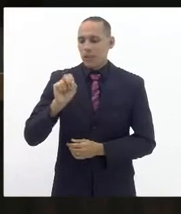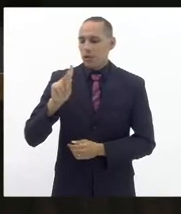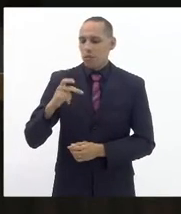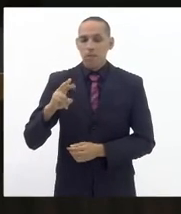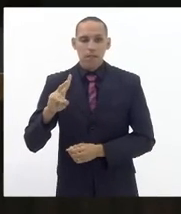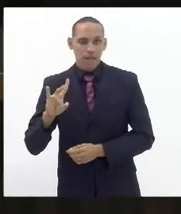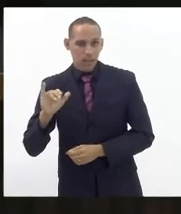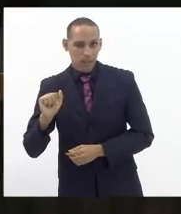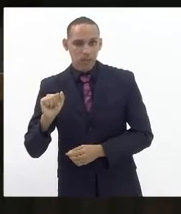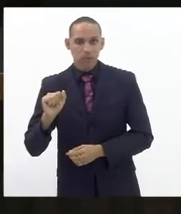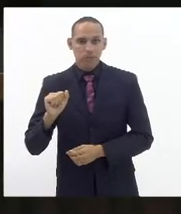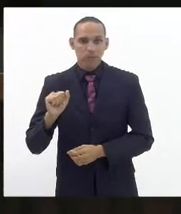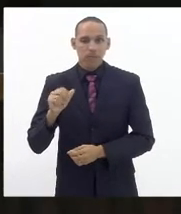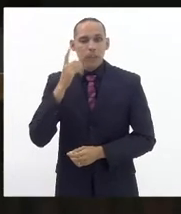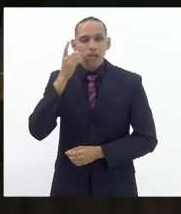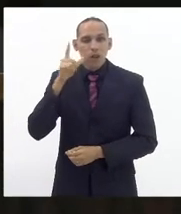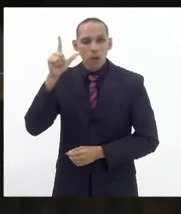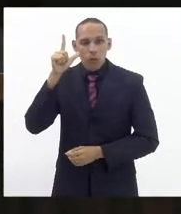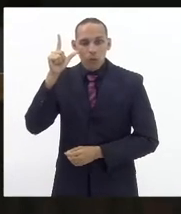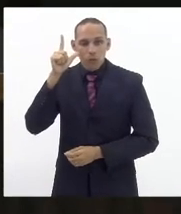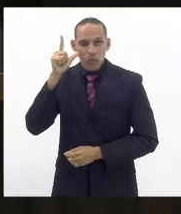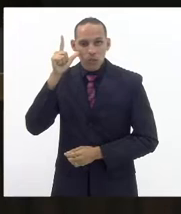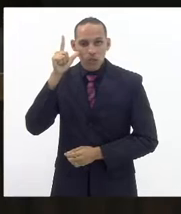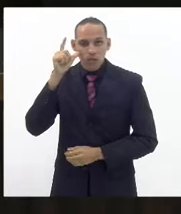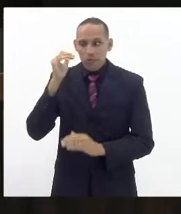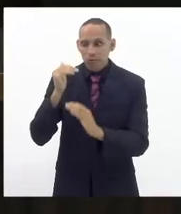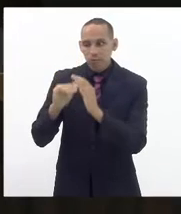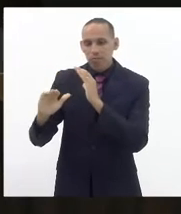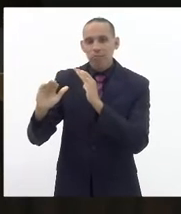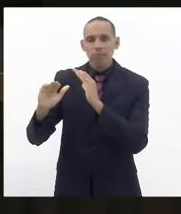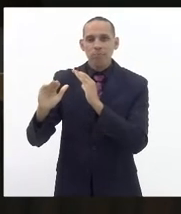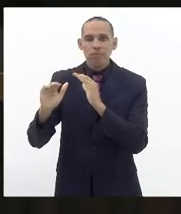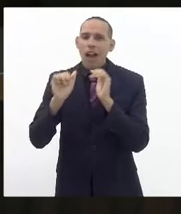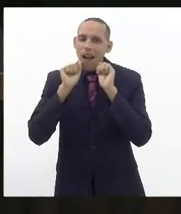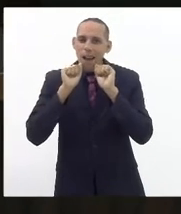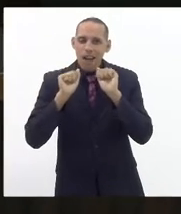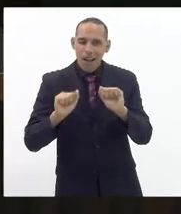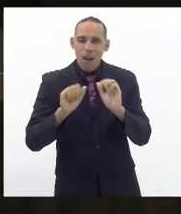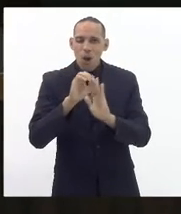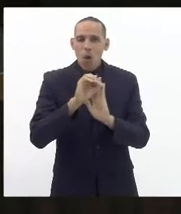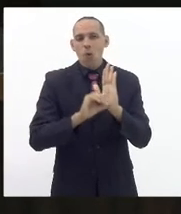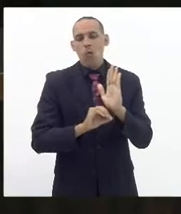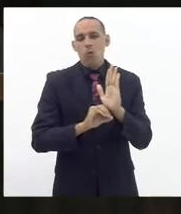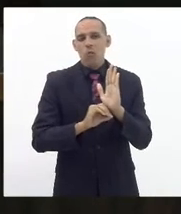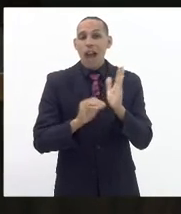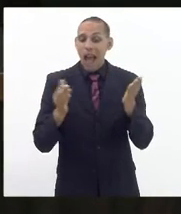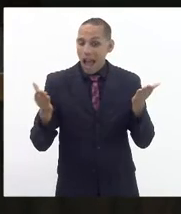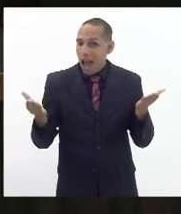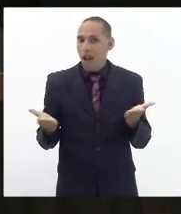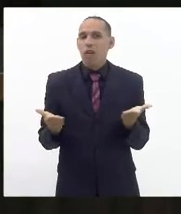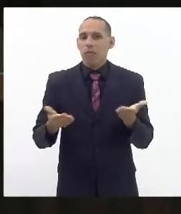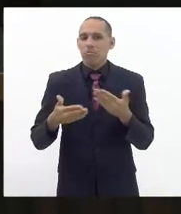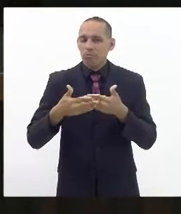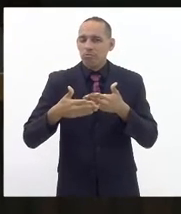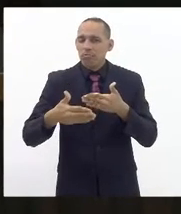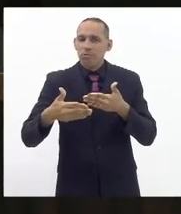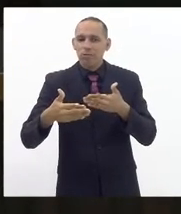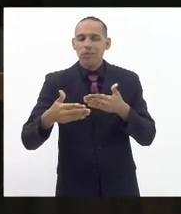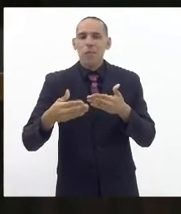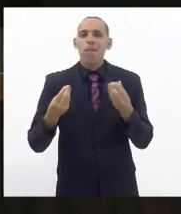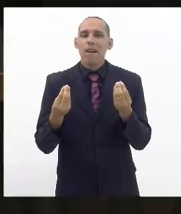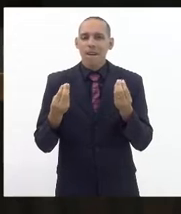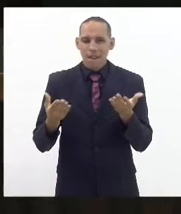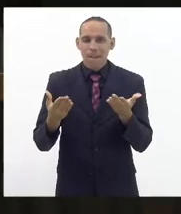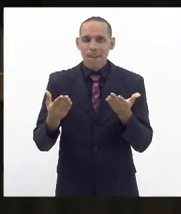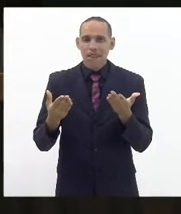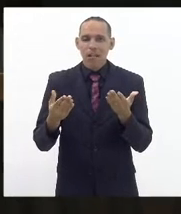Supervia. E a deputada Lucinha vai encaminhar, através da sua assessoria, um ofício agora, daqui a pouquinho, só para